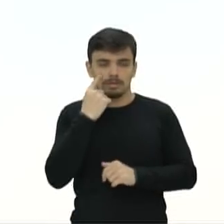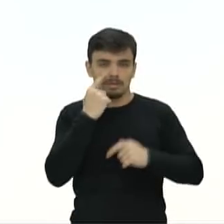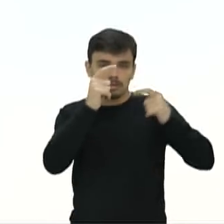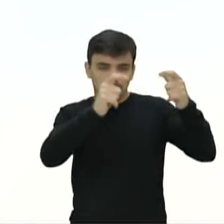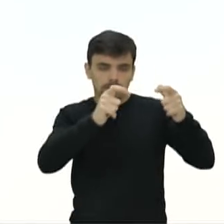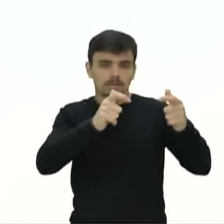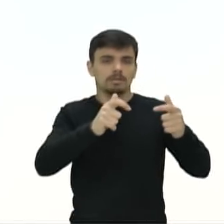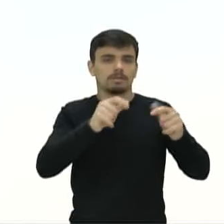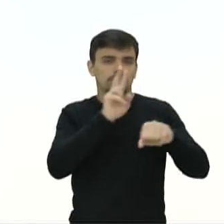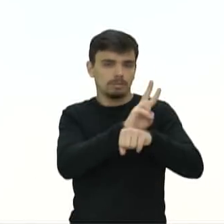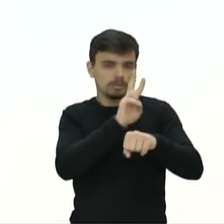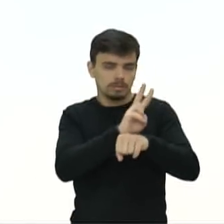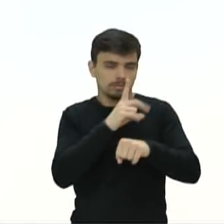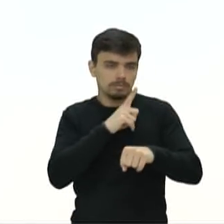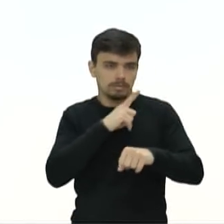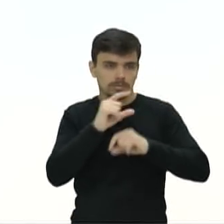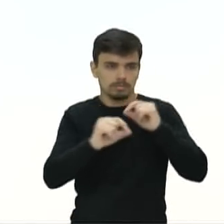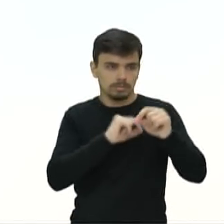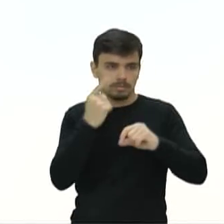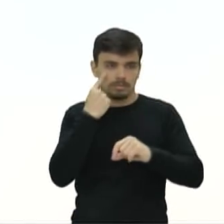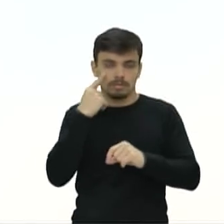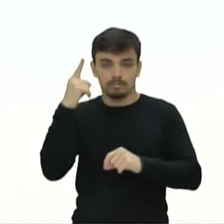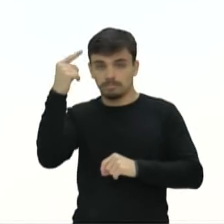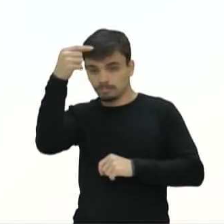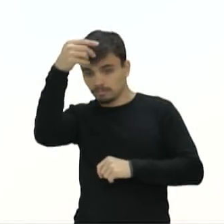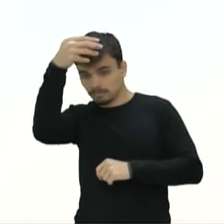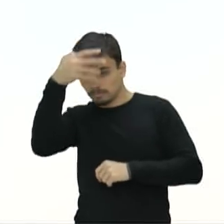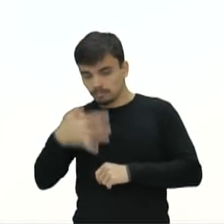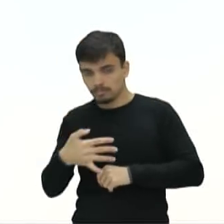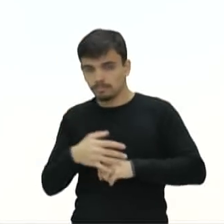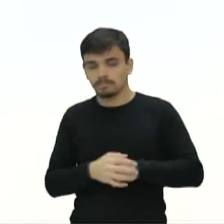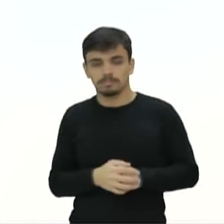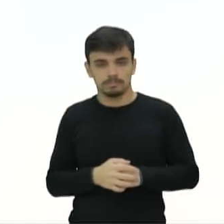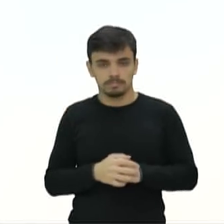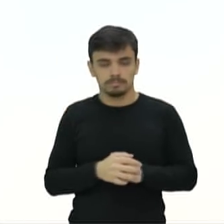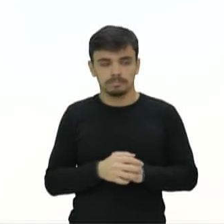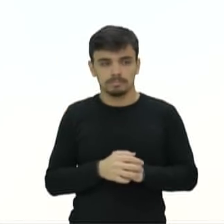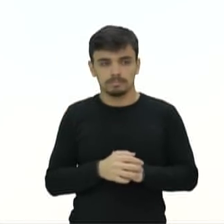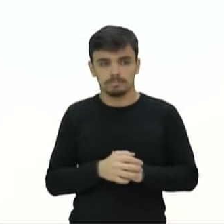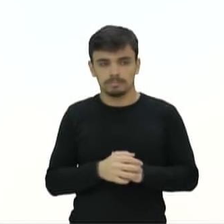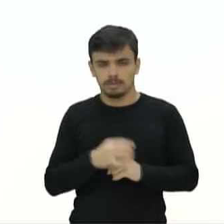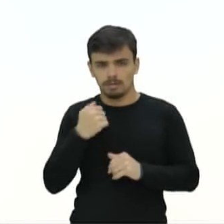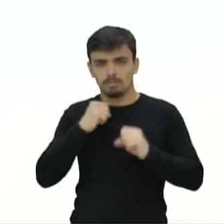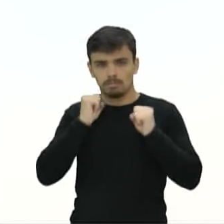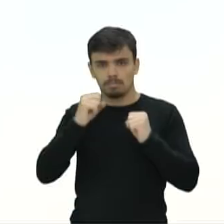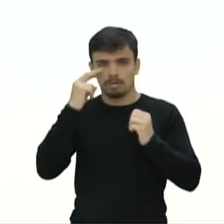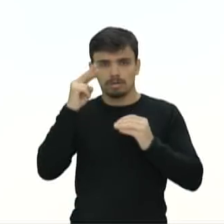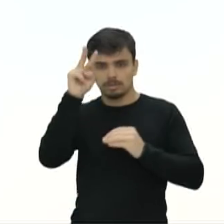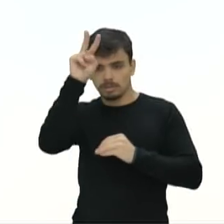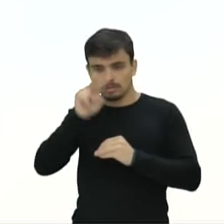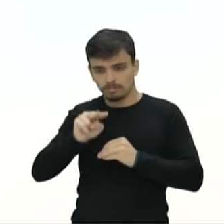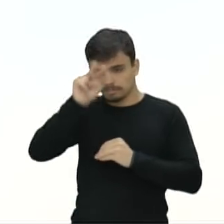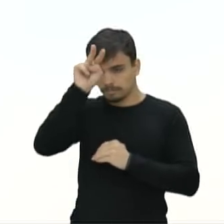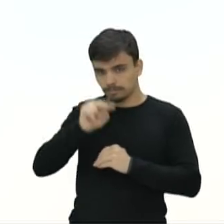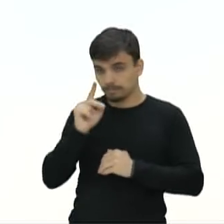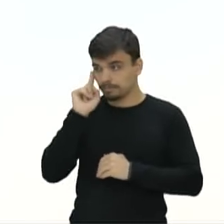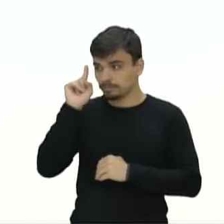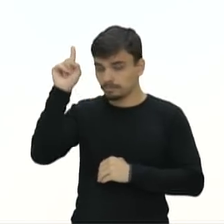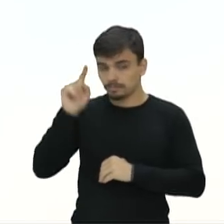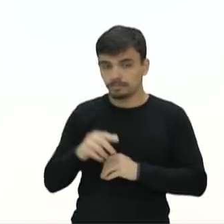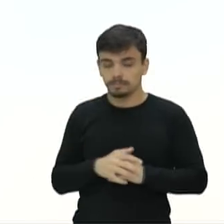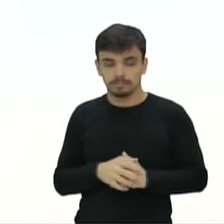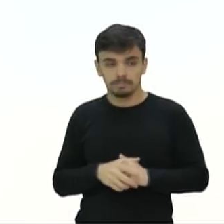proteção integral. Nós temos a estação ecológica, reserva biológica, parque, monumento natural